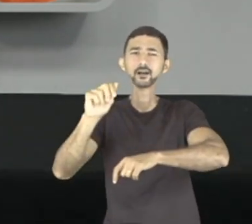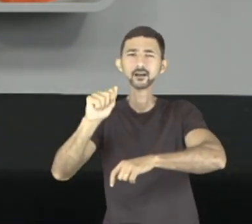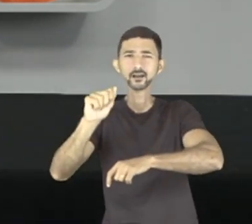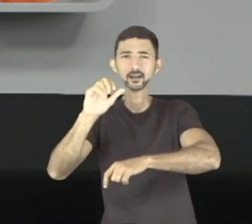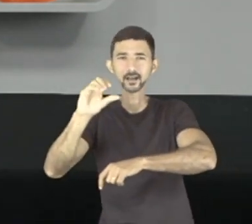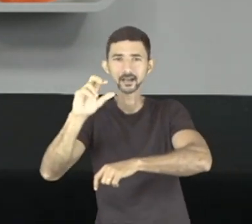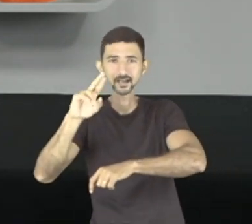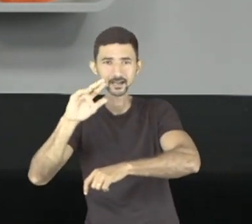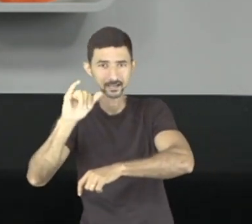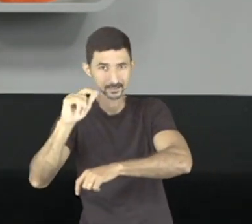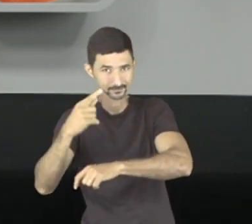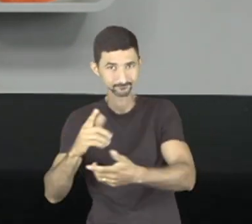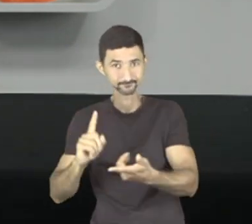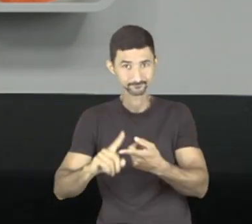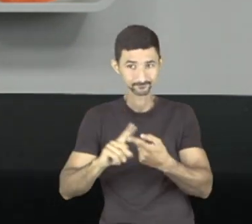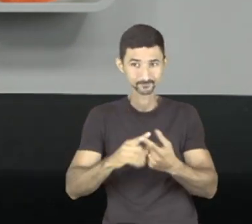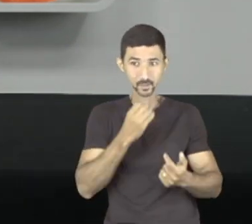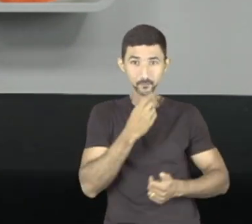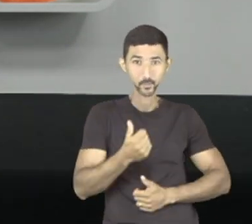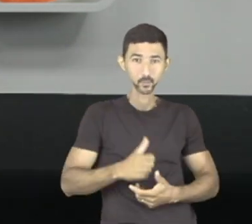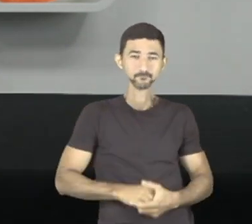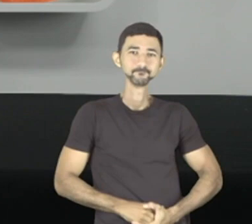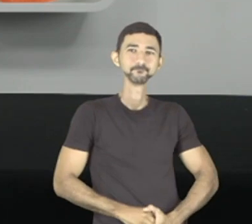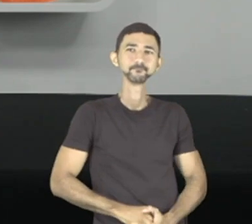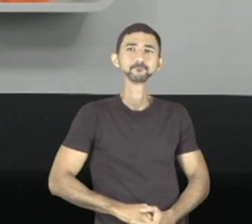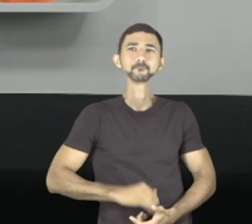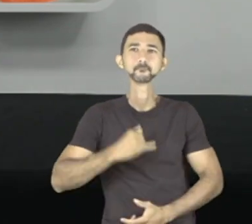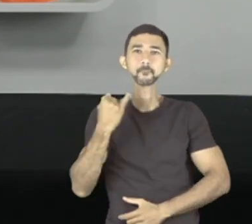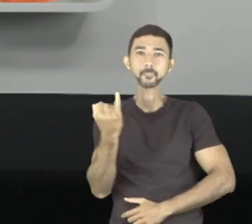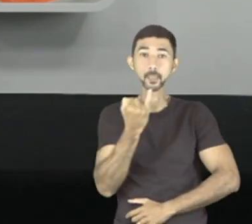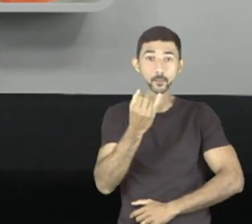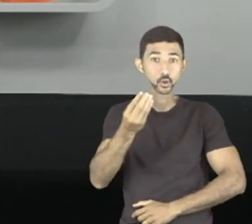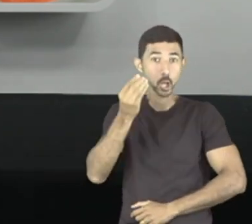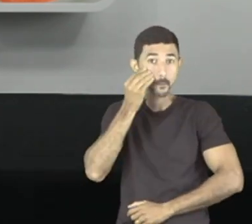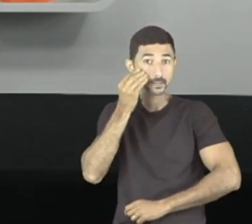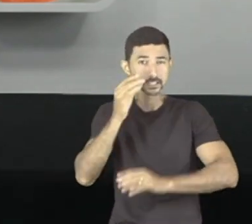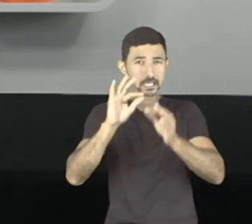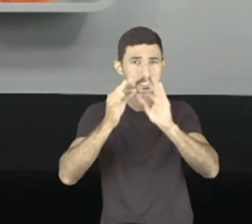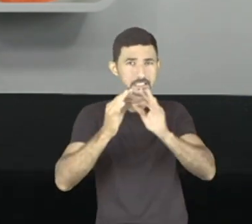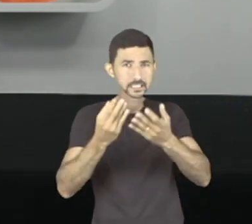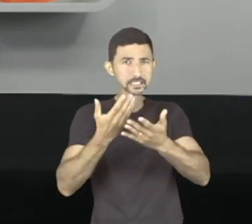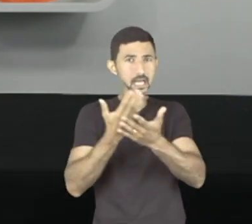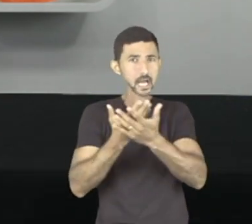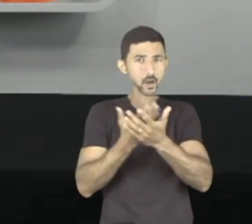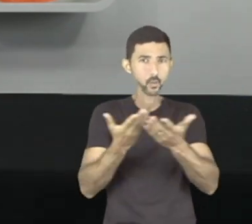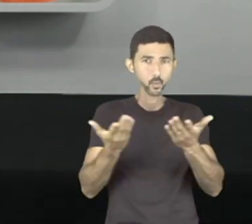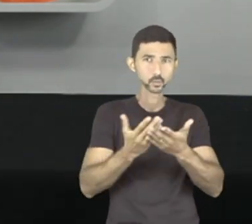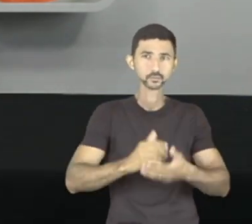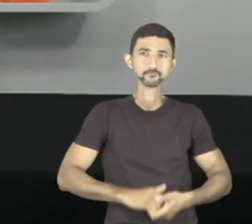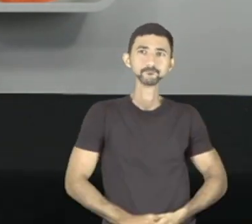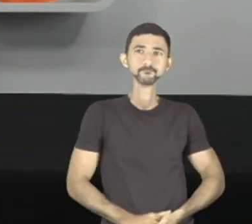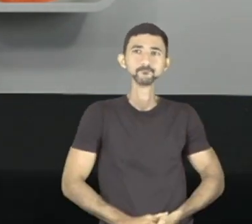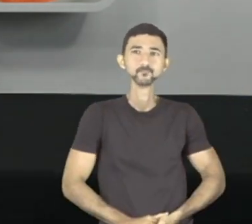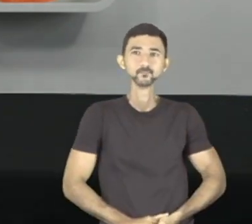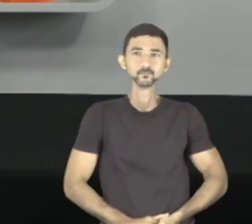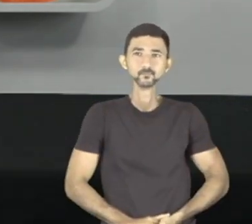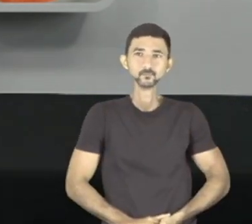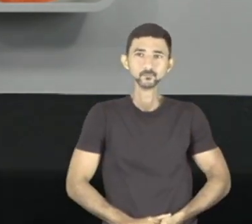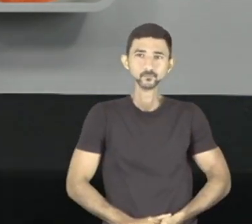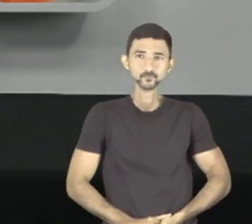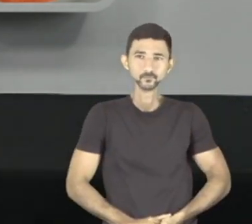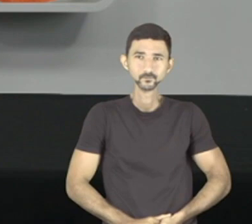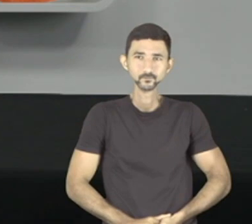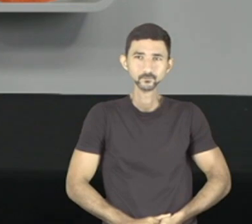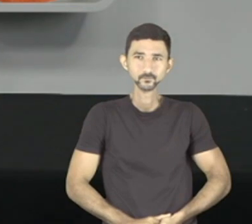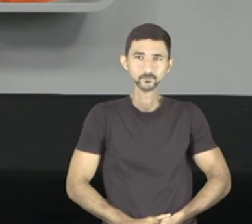Acari. Muito bom. Então é muito importante que a gente preste atenção nos detalhes da nossa aula de hoje, tá bom?